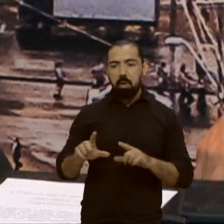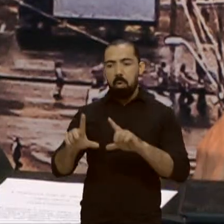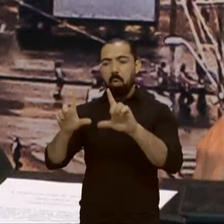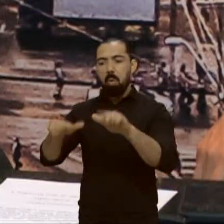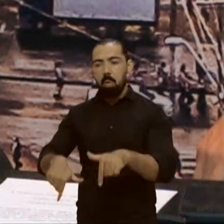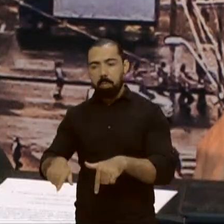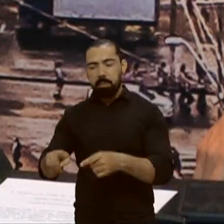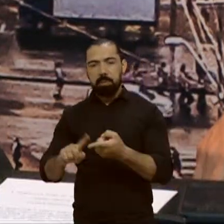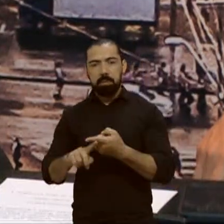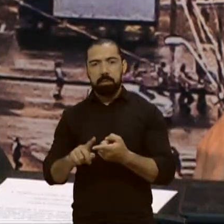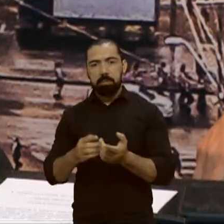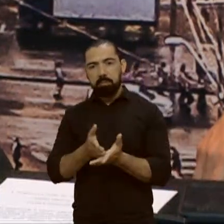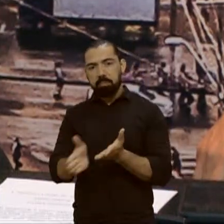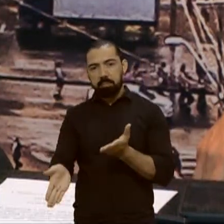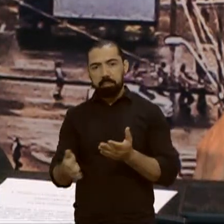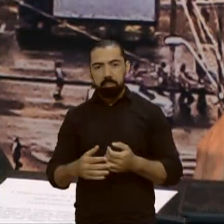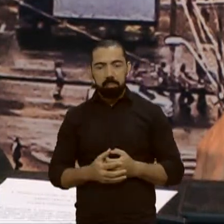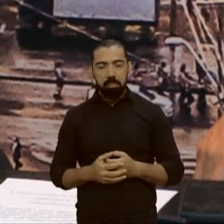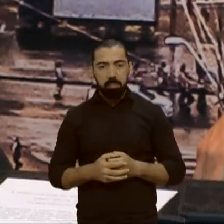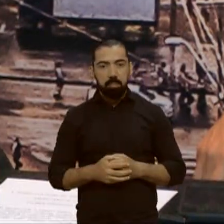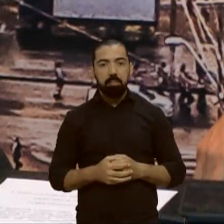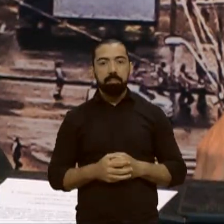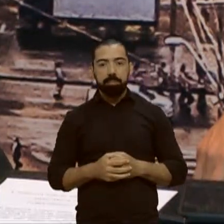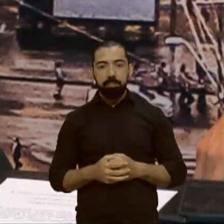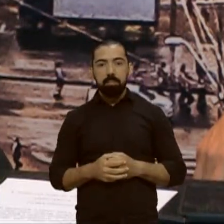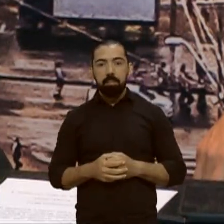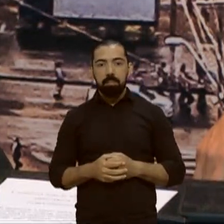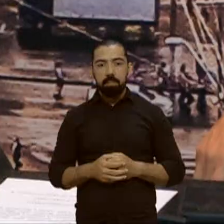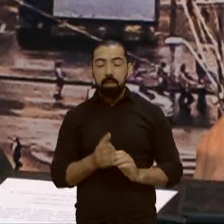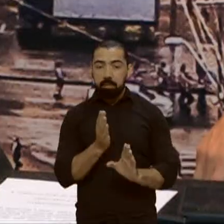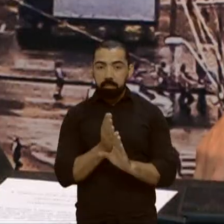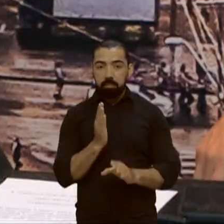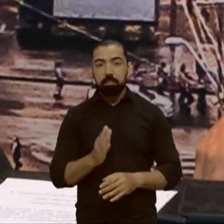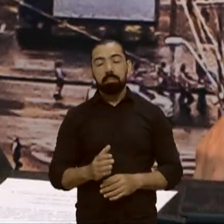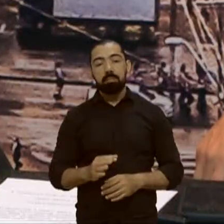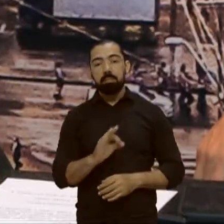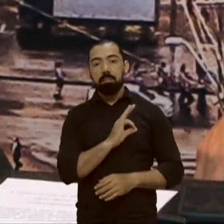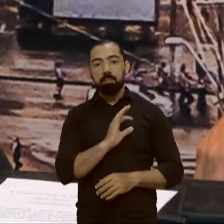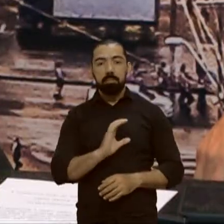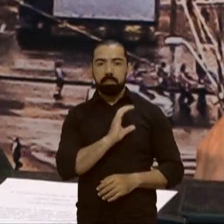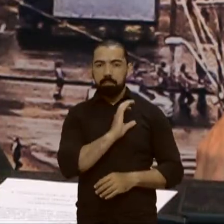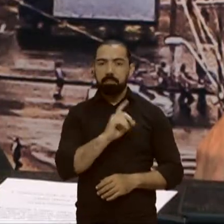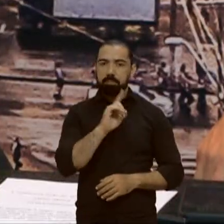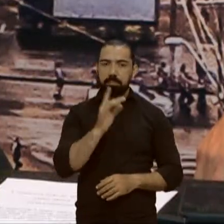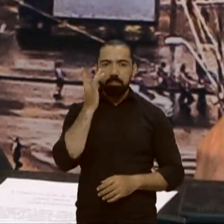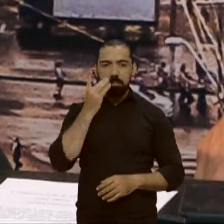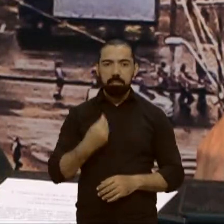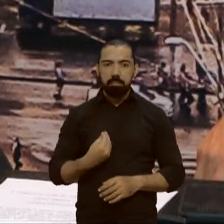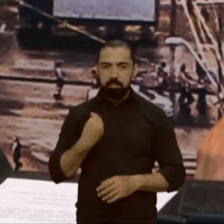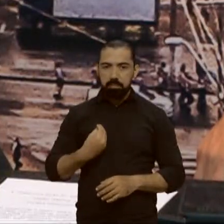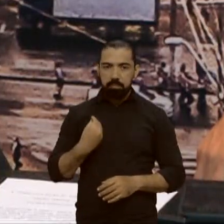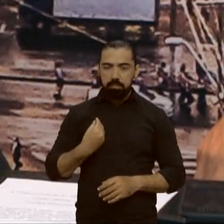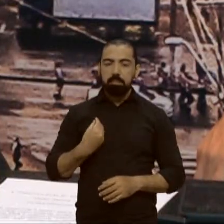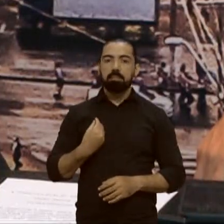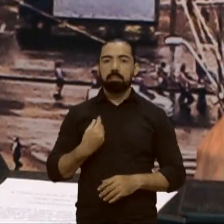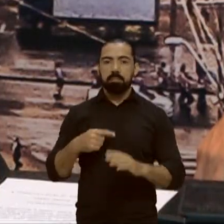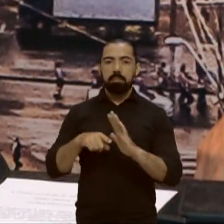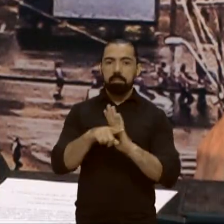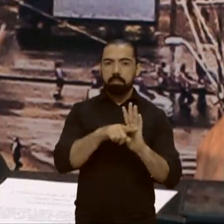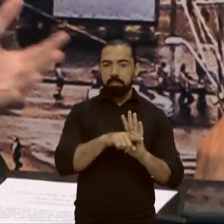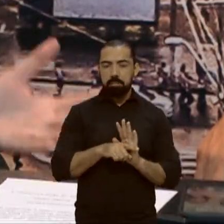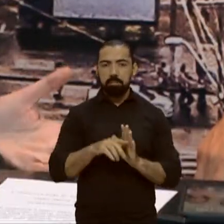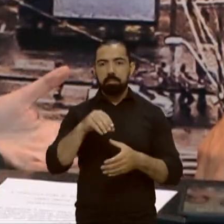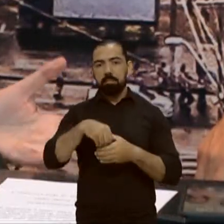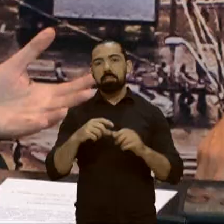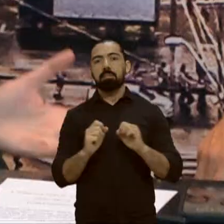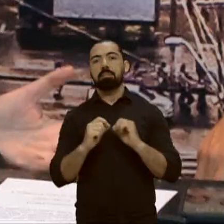desvio. E por isso que a Polícia Civil se faz tão presente, né, no